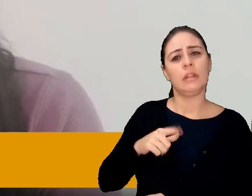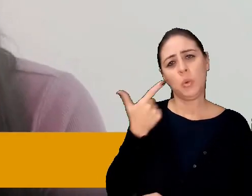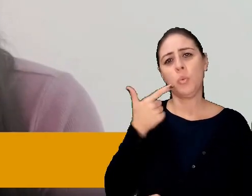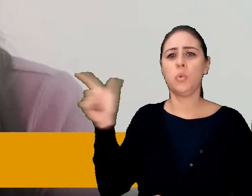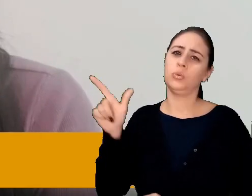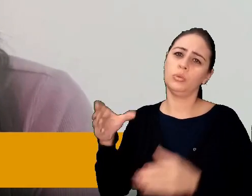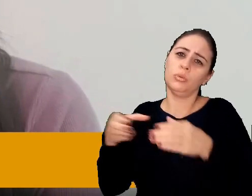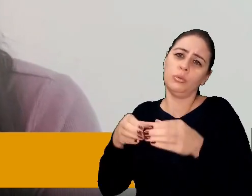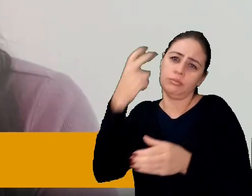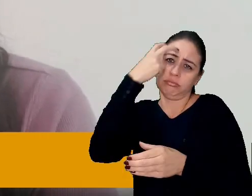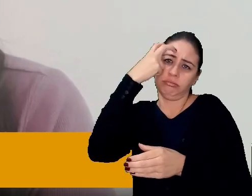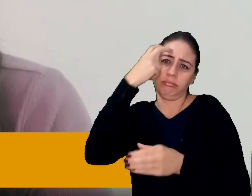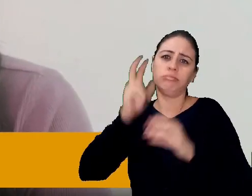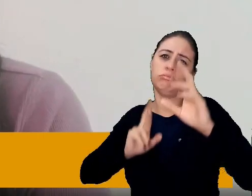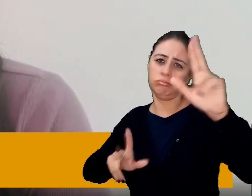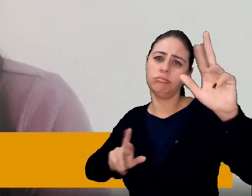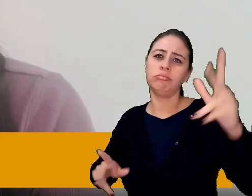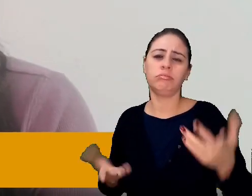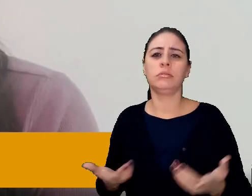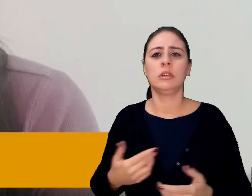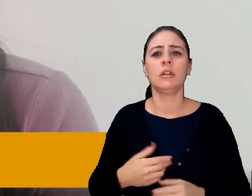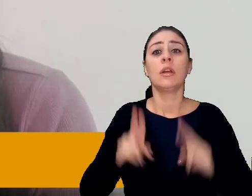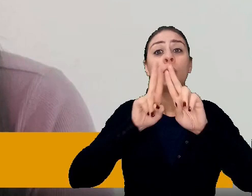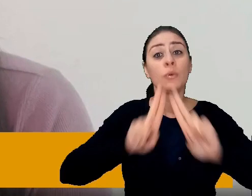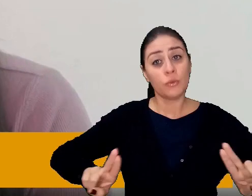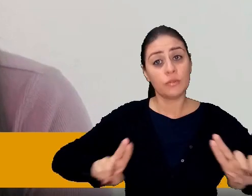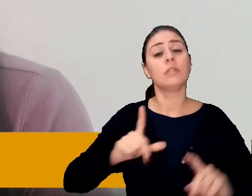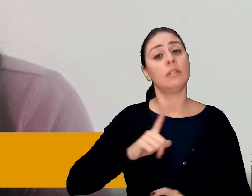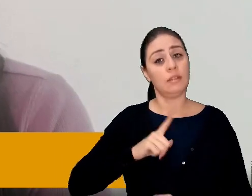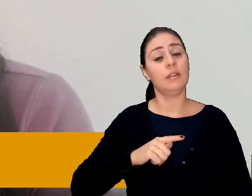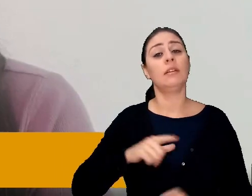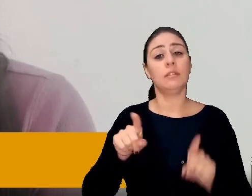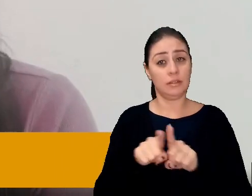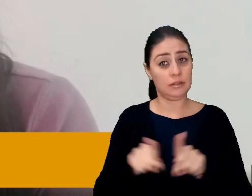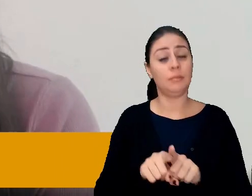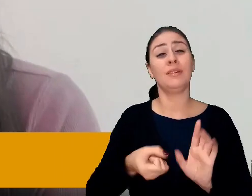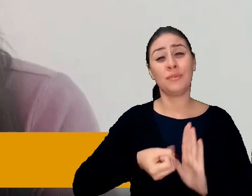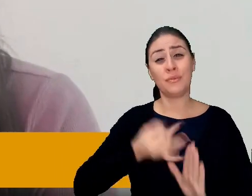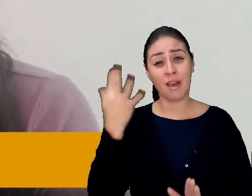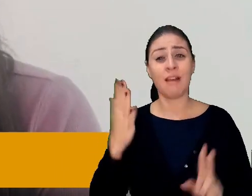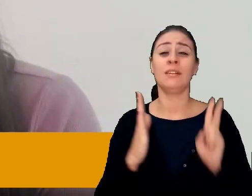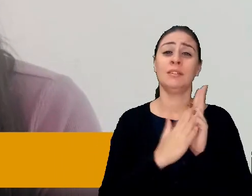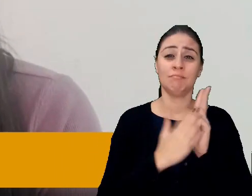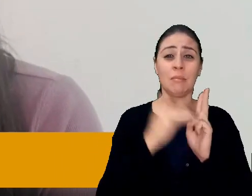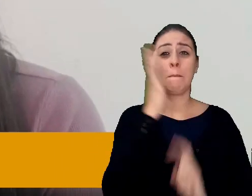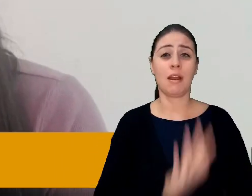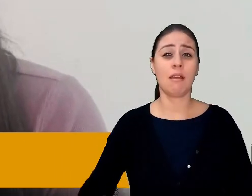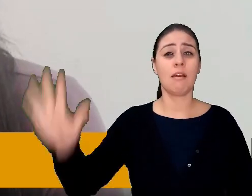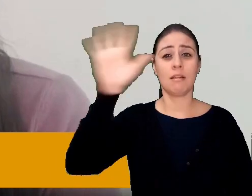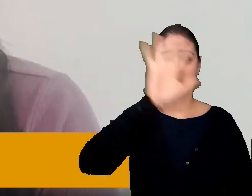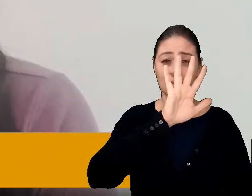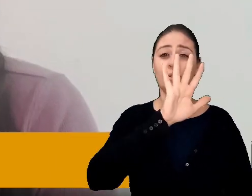A UFES, que é uma universidade que recebe muitos indígenas também de todo o Brasil, e acho que lá tem mais ou menos